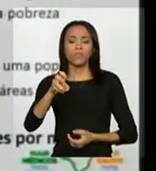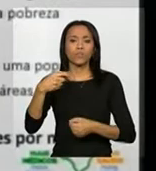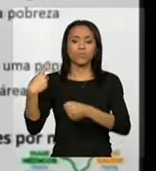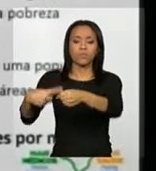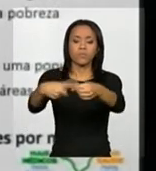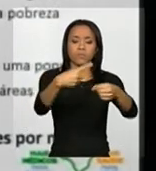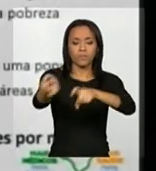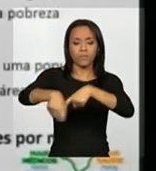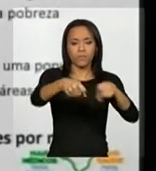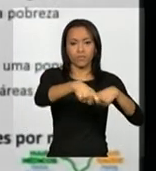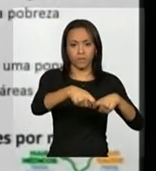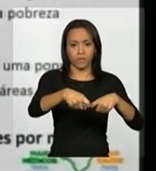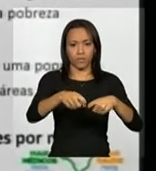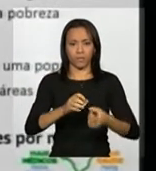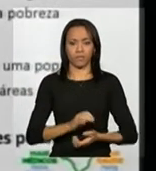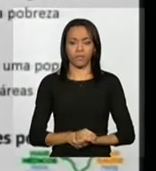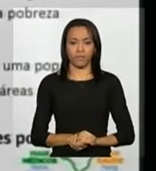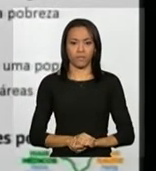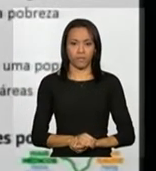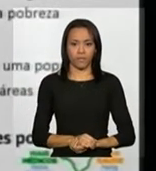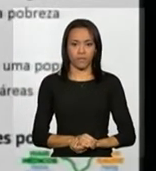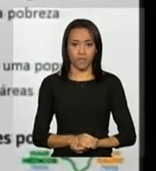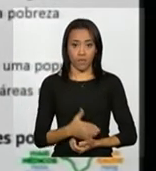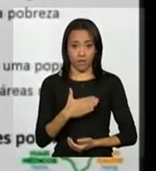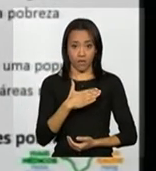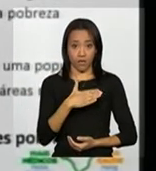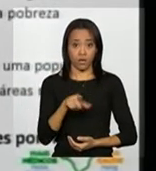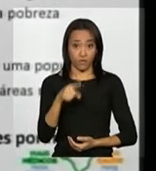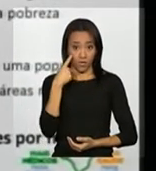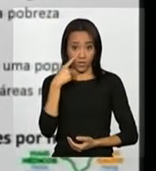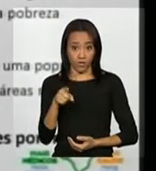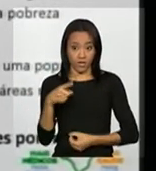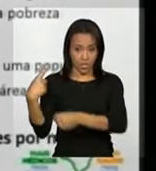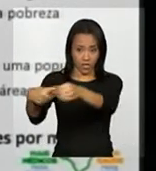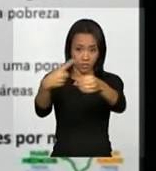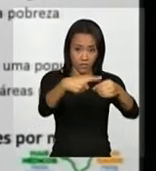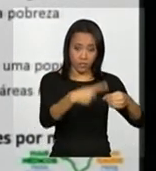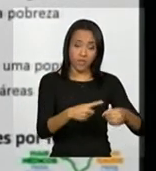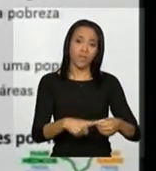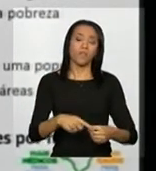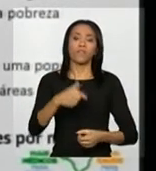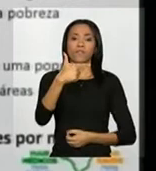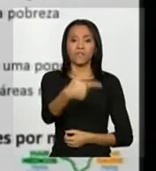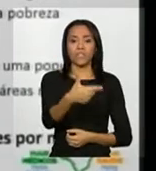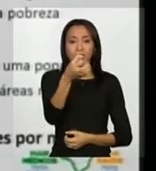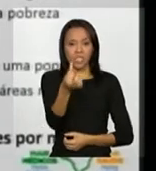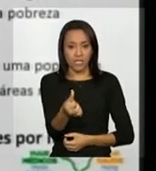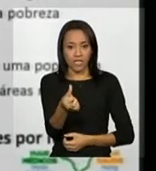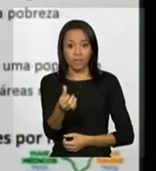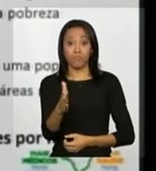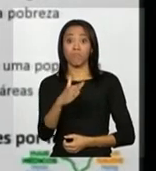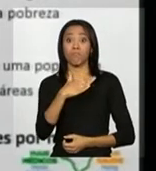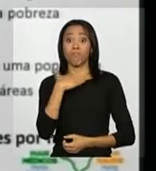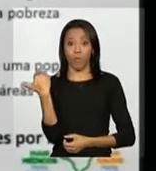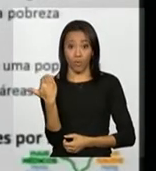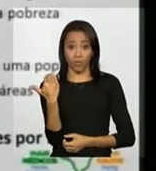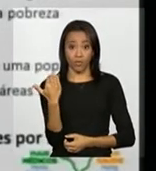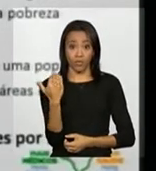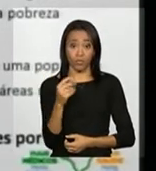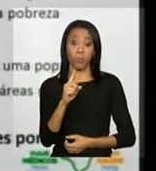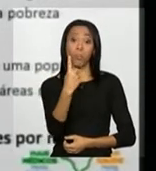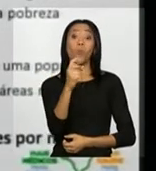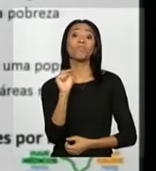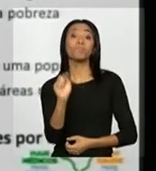índice de mortalidade nesse conjunto de municípios é de 26 mortes por 1000 habitantes ou aliás por 1000